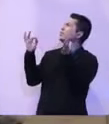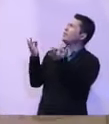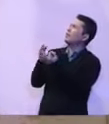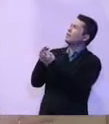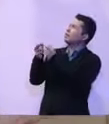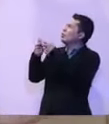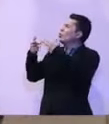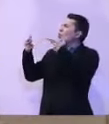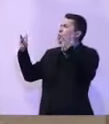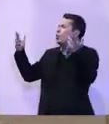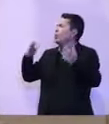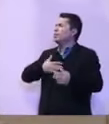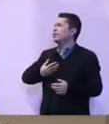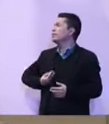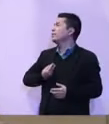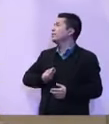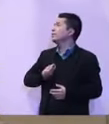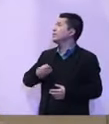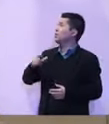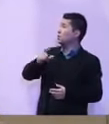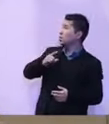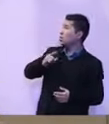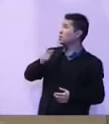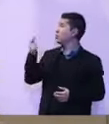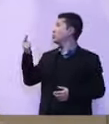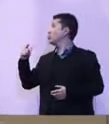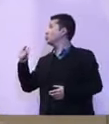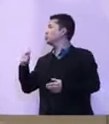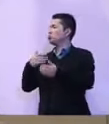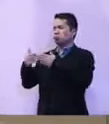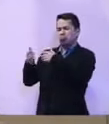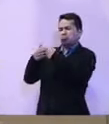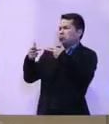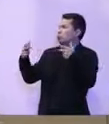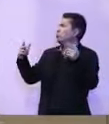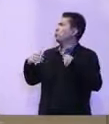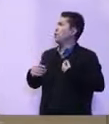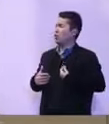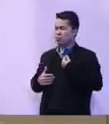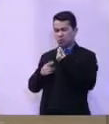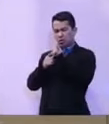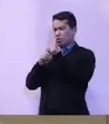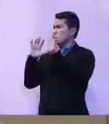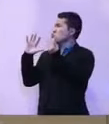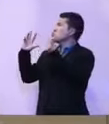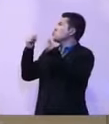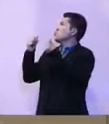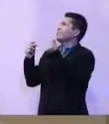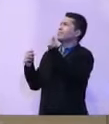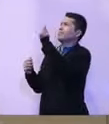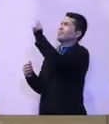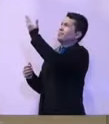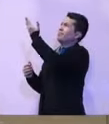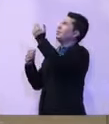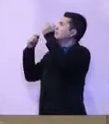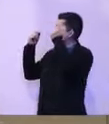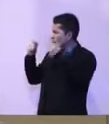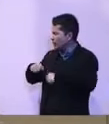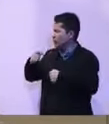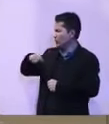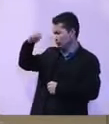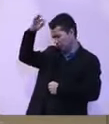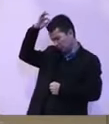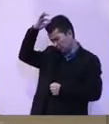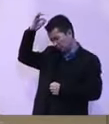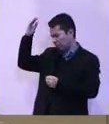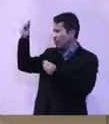as coisas que eu tenho, que eu não tenho, porque eu preciso que o Teu Espírito Santo transforme a minha vida. Me dá